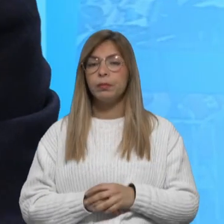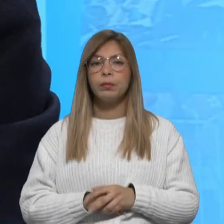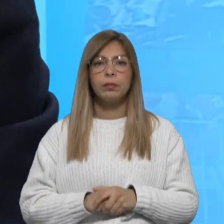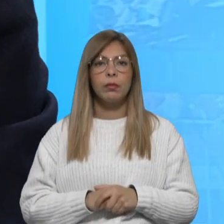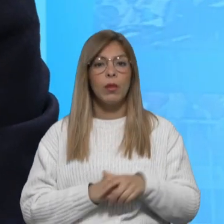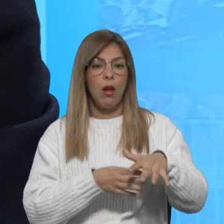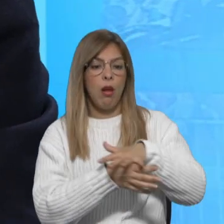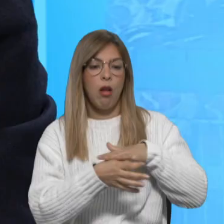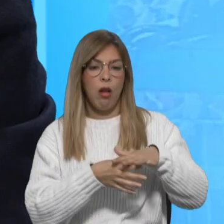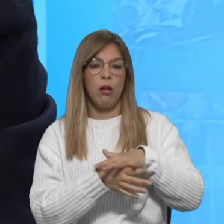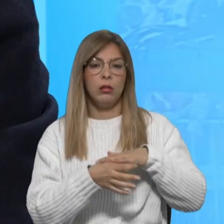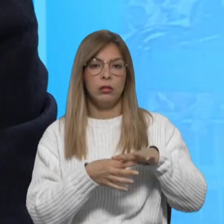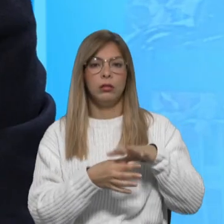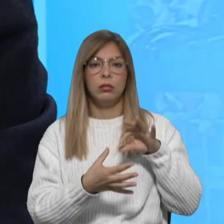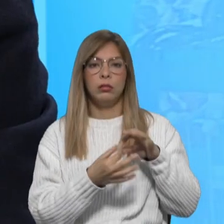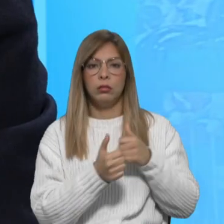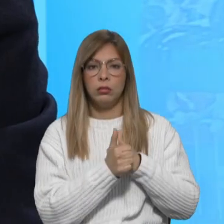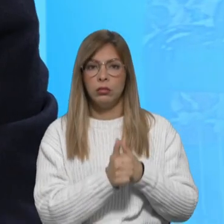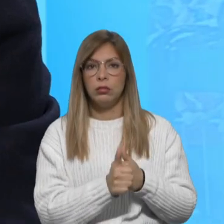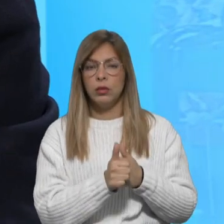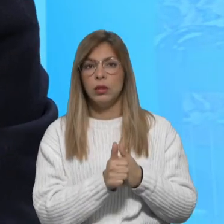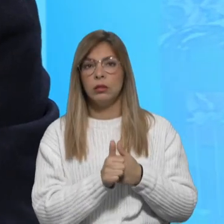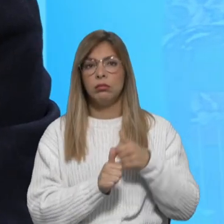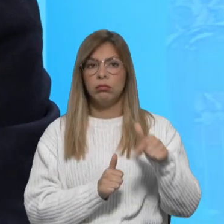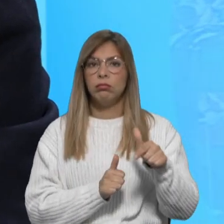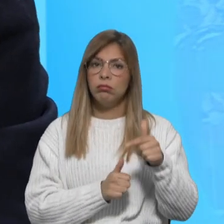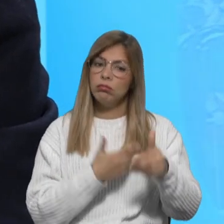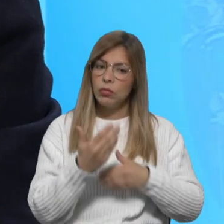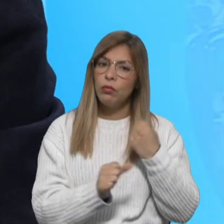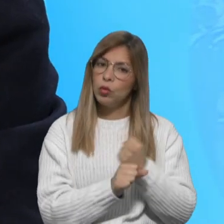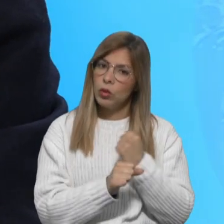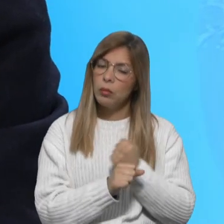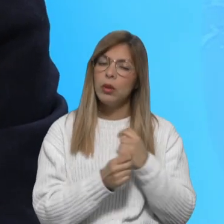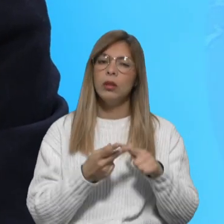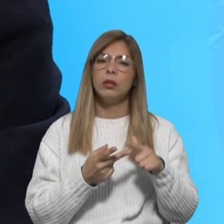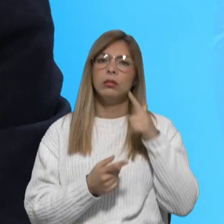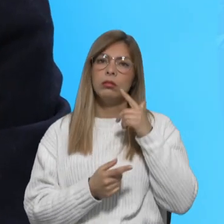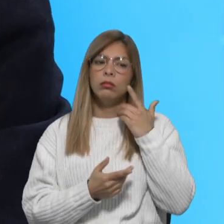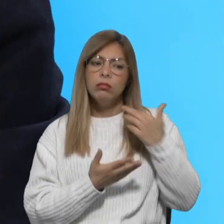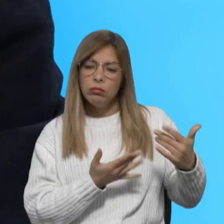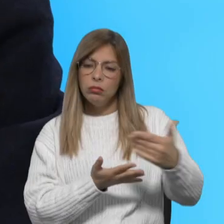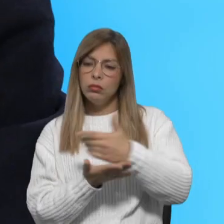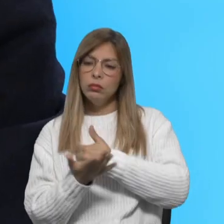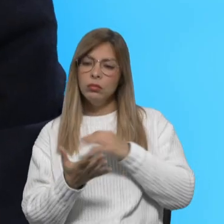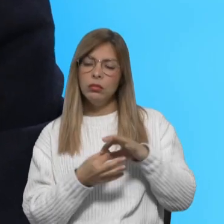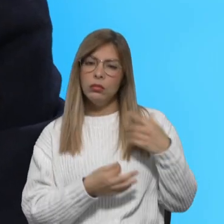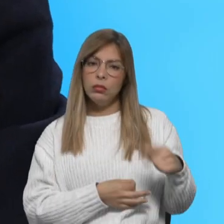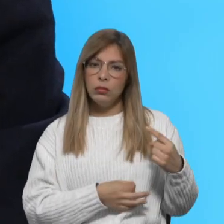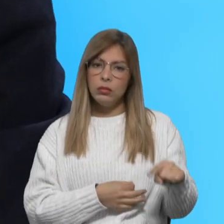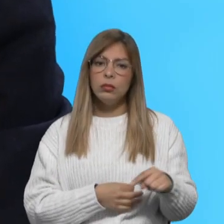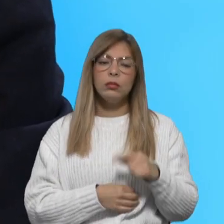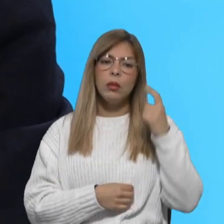áreas em que hoje em dia já isto funciona, já há experiências, já há dados recolhidos, já há muita gente a